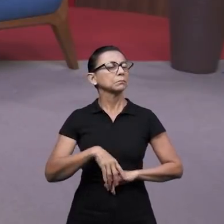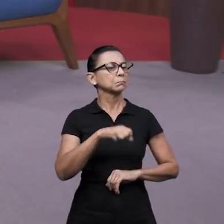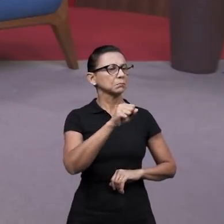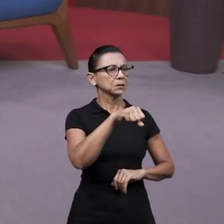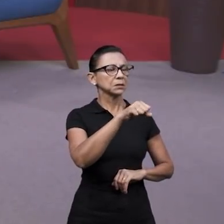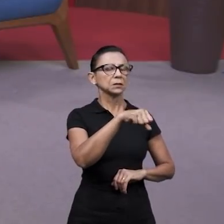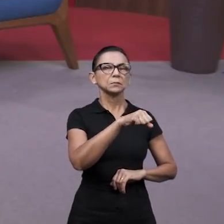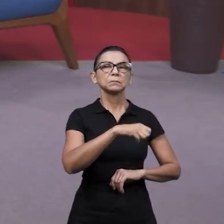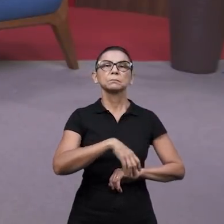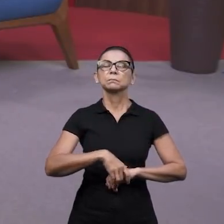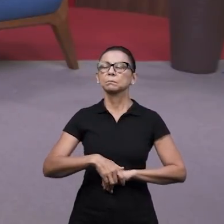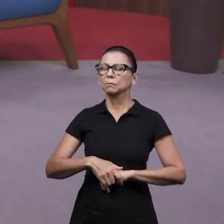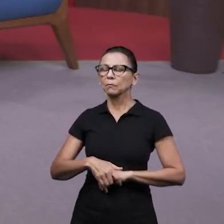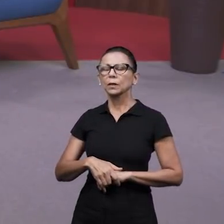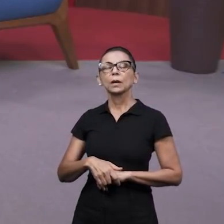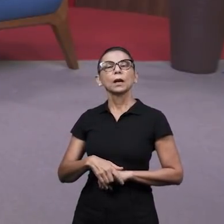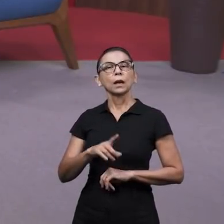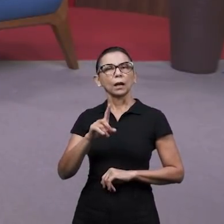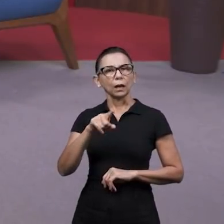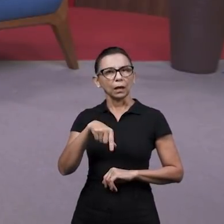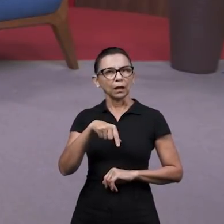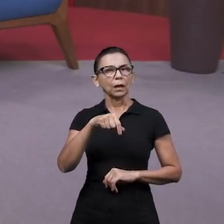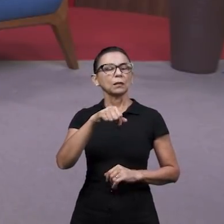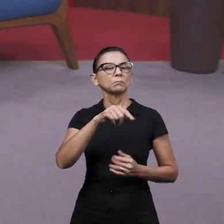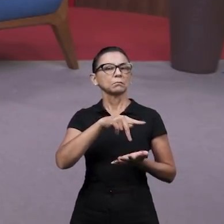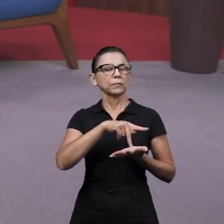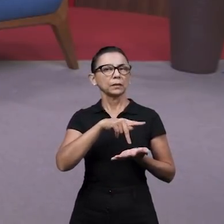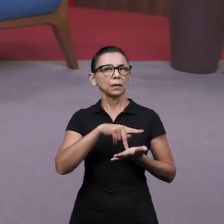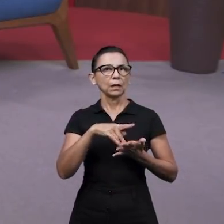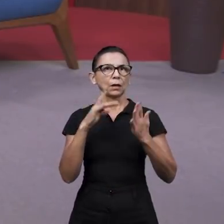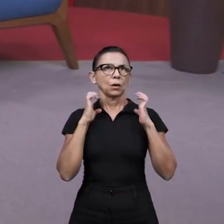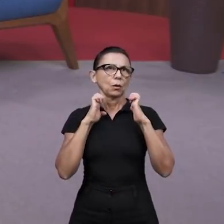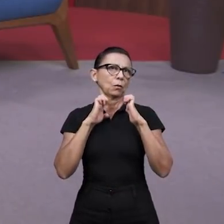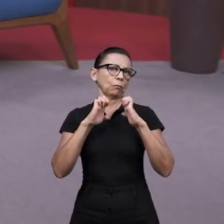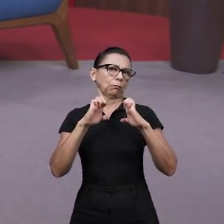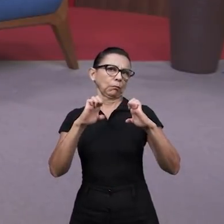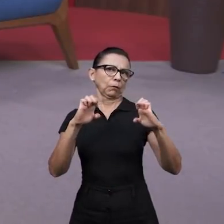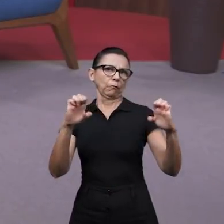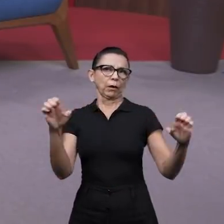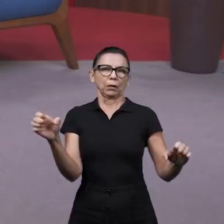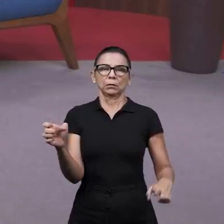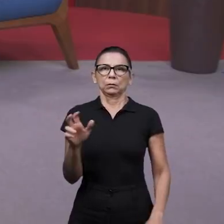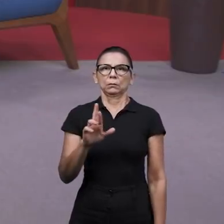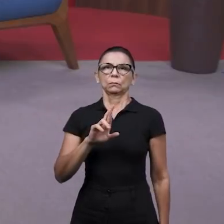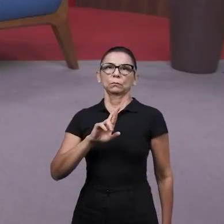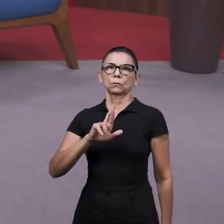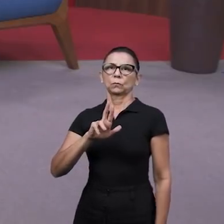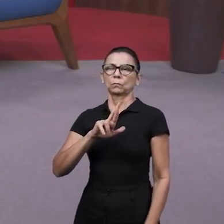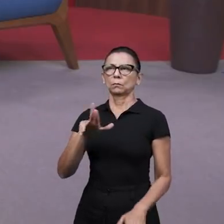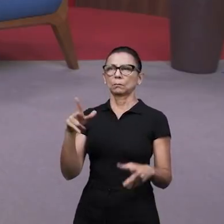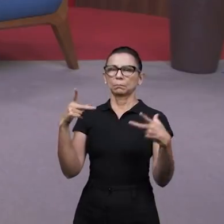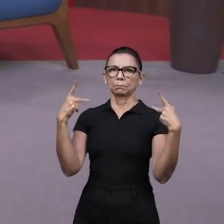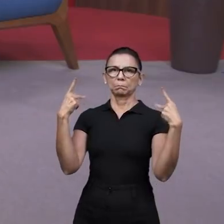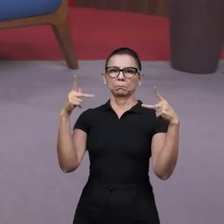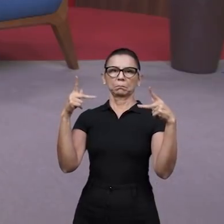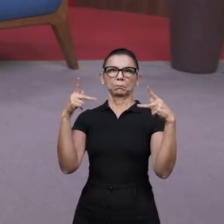né? O Evangelho não é uma pregação